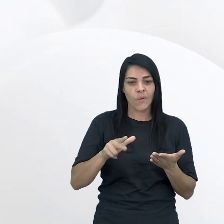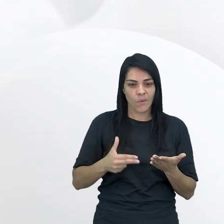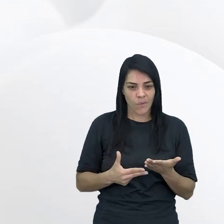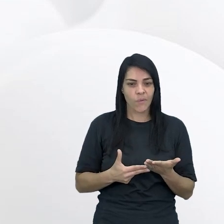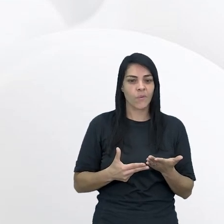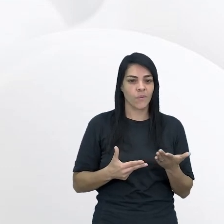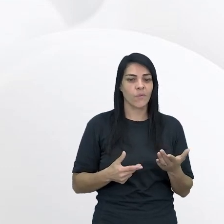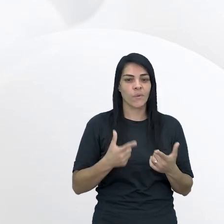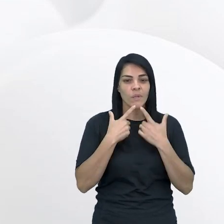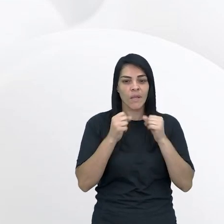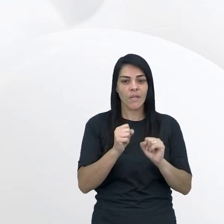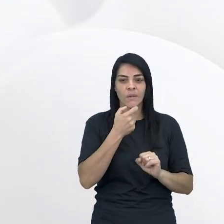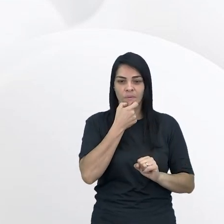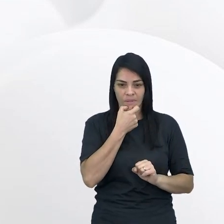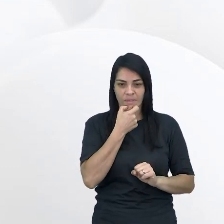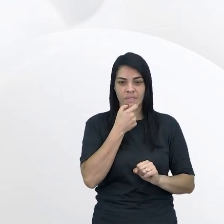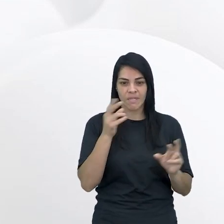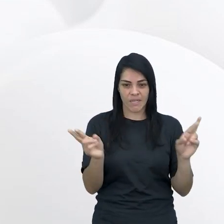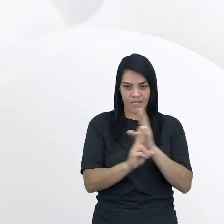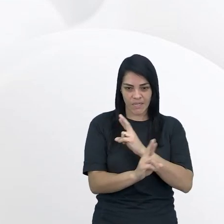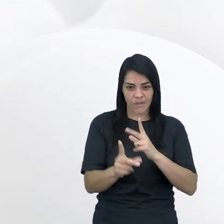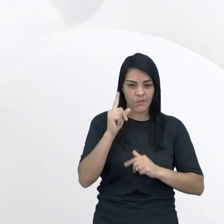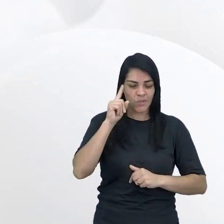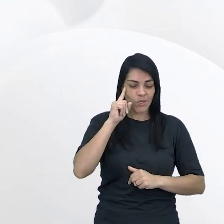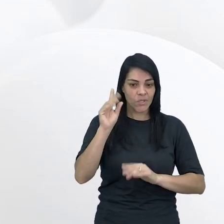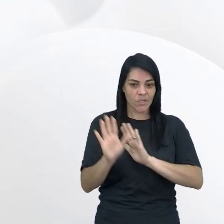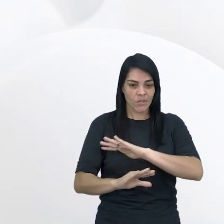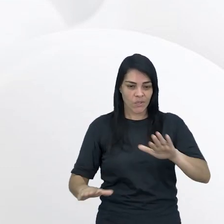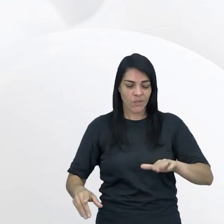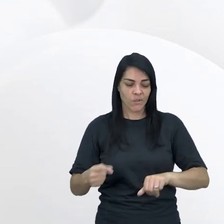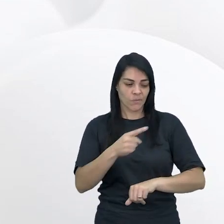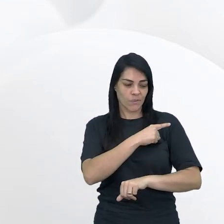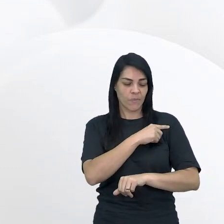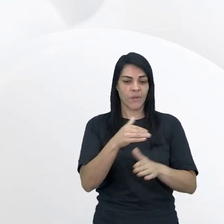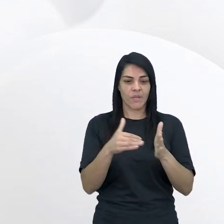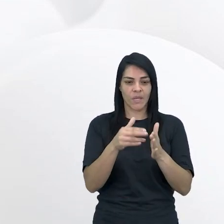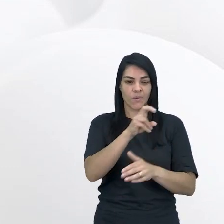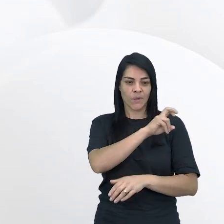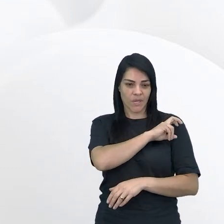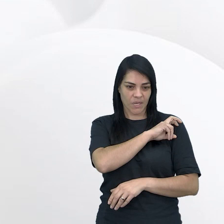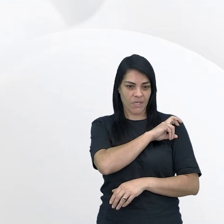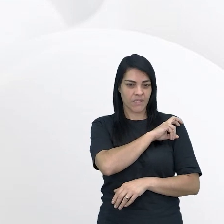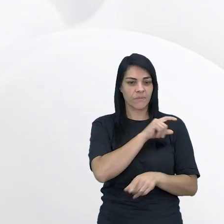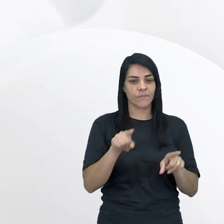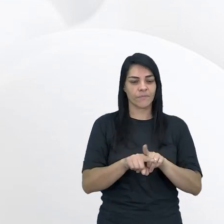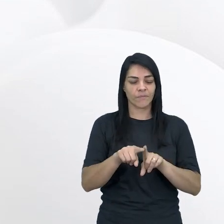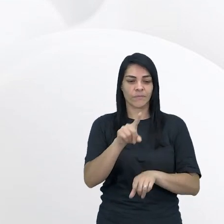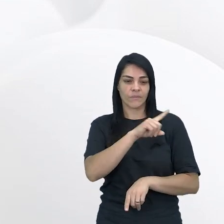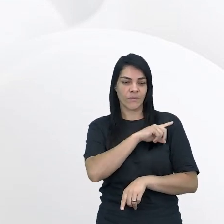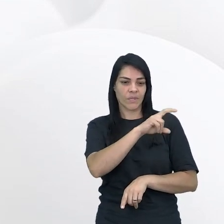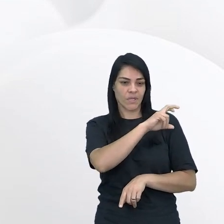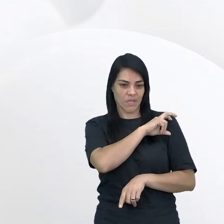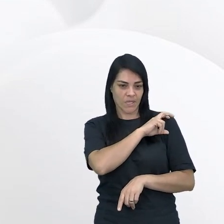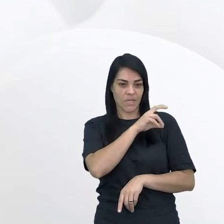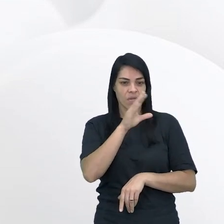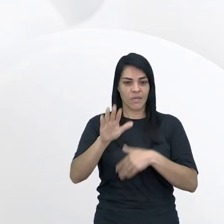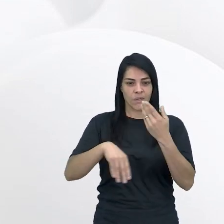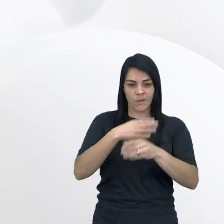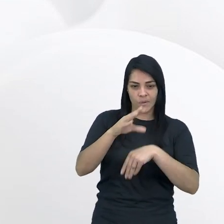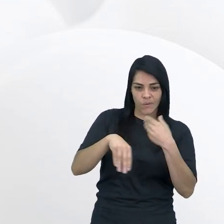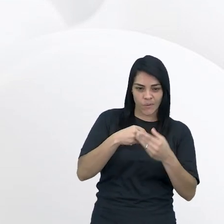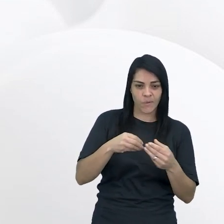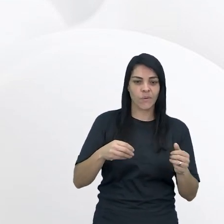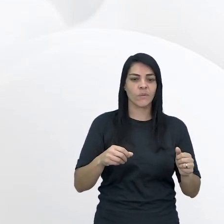cotidiano infantil. Essa é do primeiro ao quinto ano, olha que interessante. Do primeiro ao quinto ano também interagir em situações de